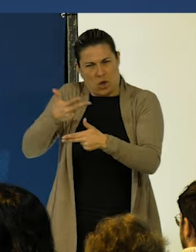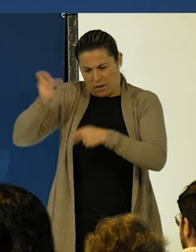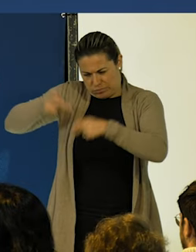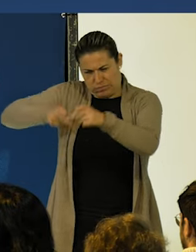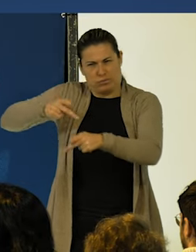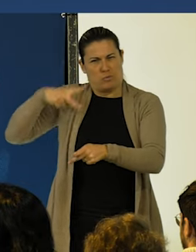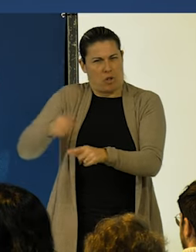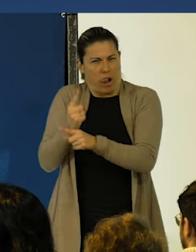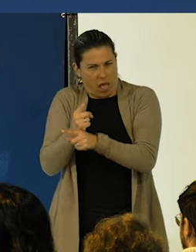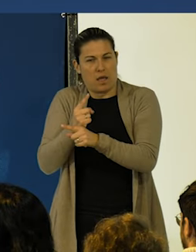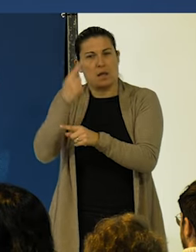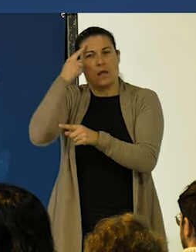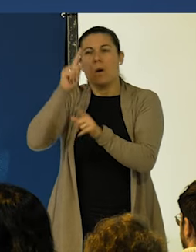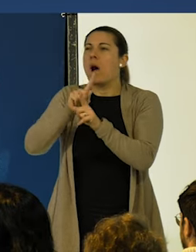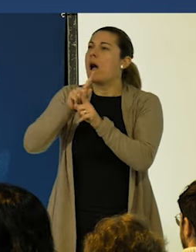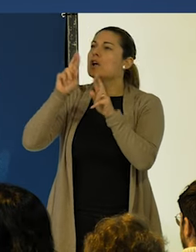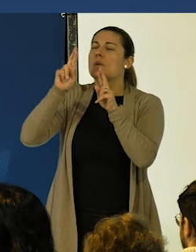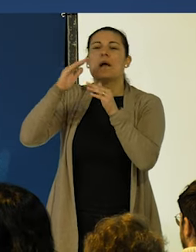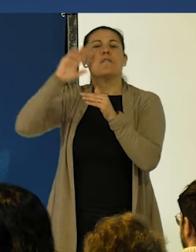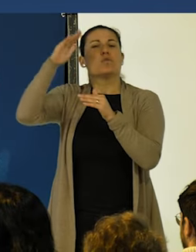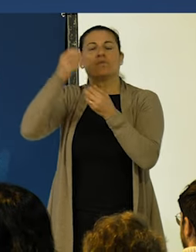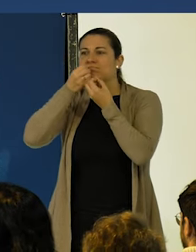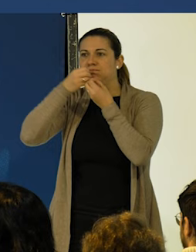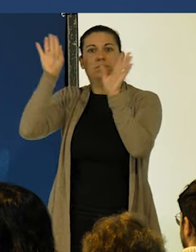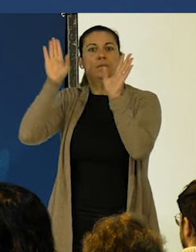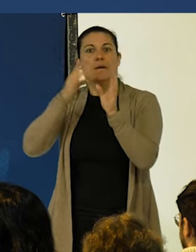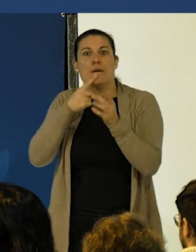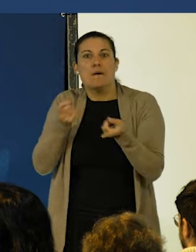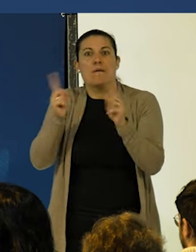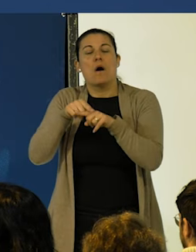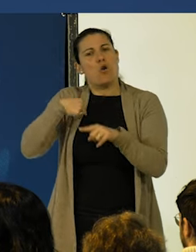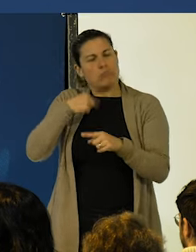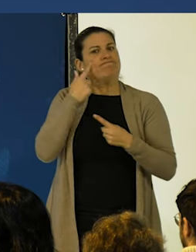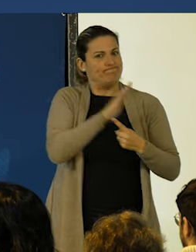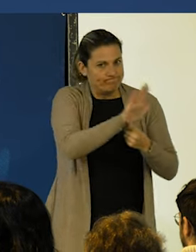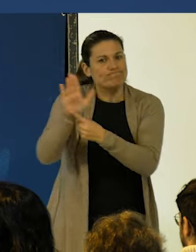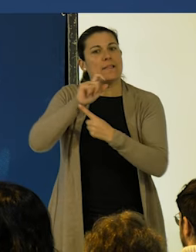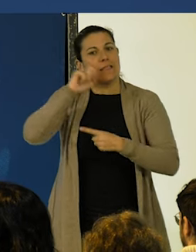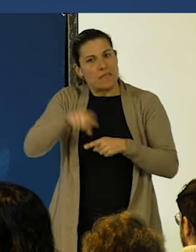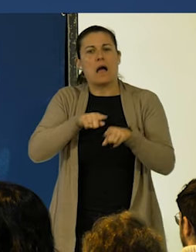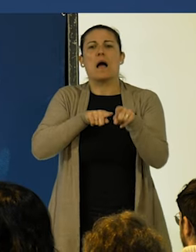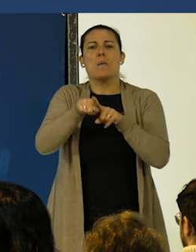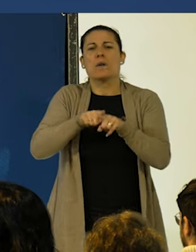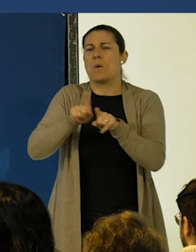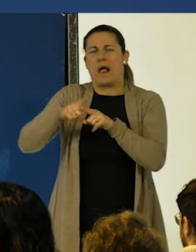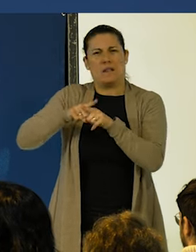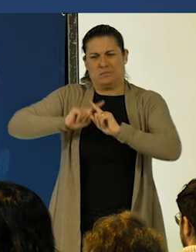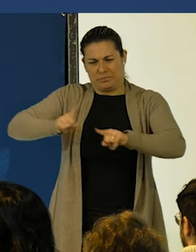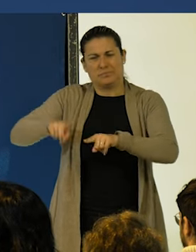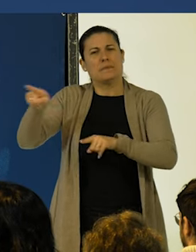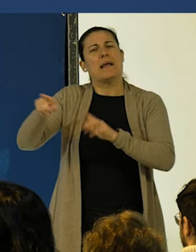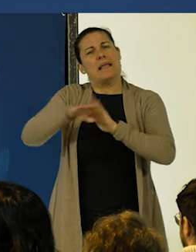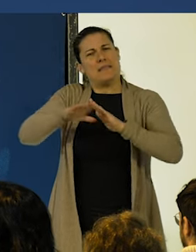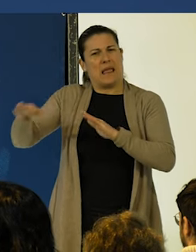país, consumido a esperança no futuro. Demonstramos que não era inevitável a política de restrição e ataque permanente que a